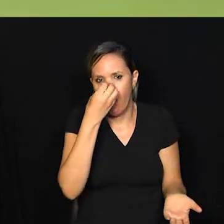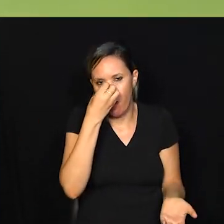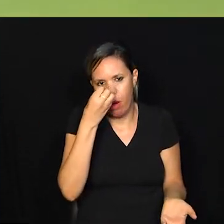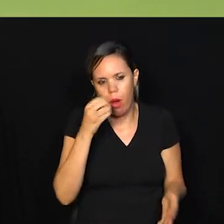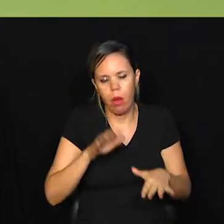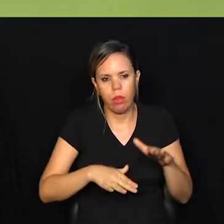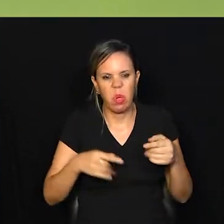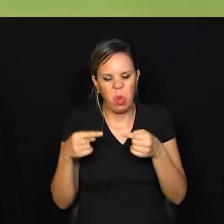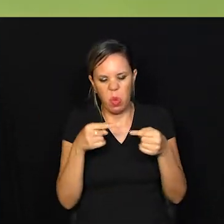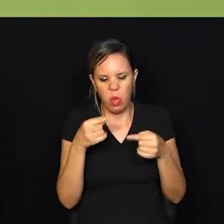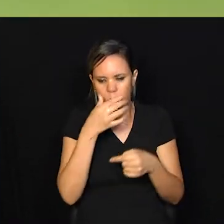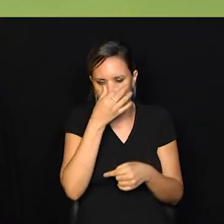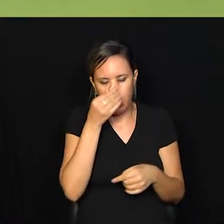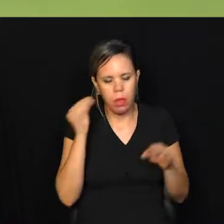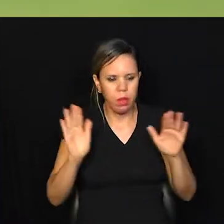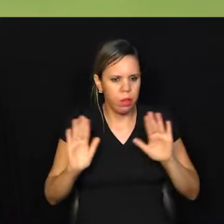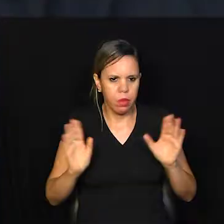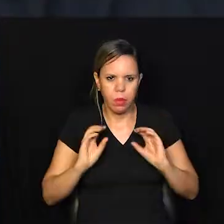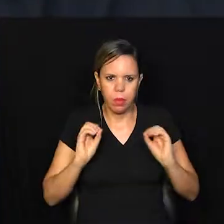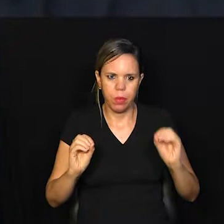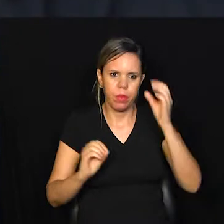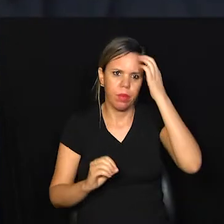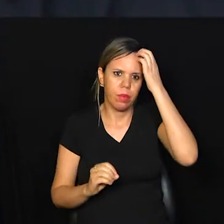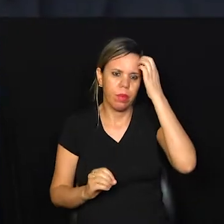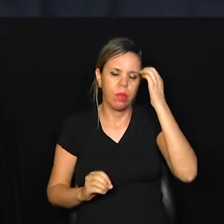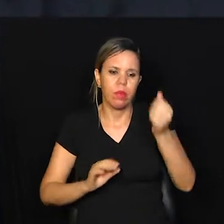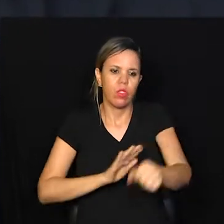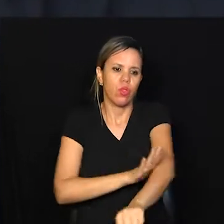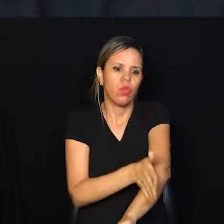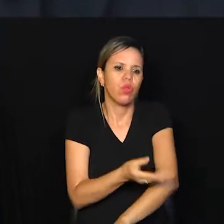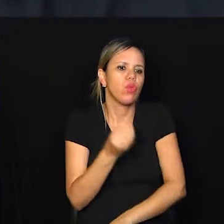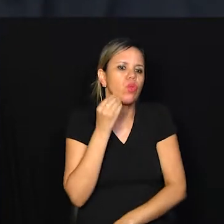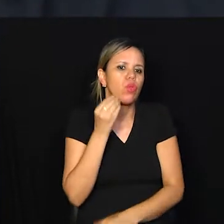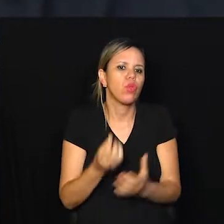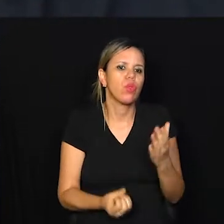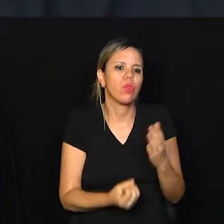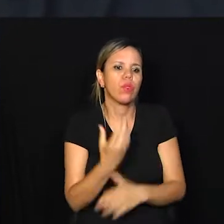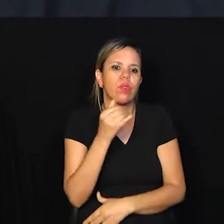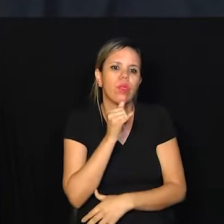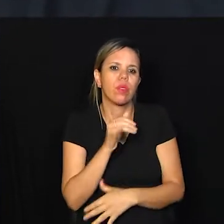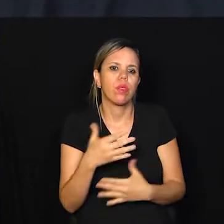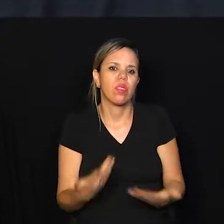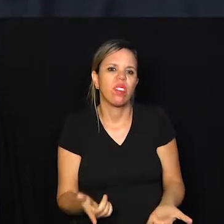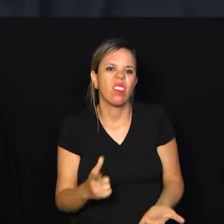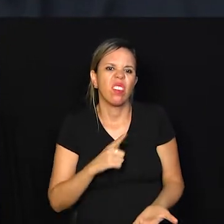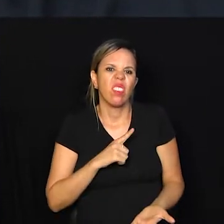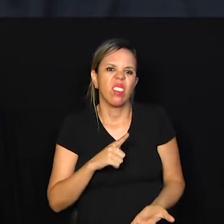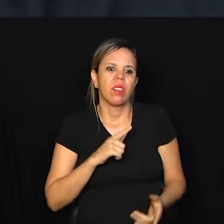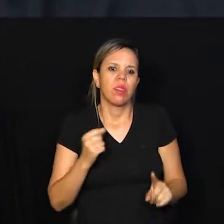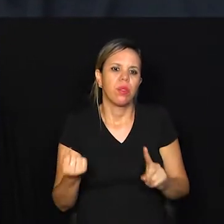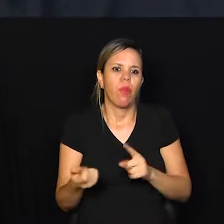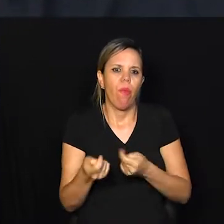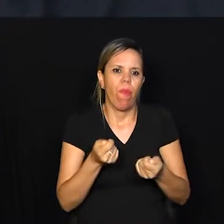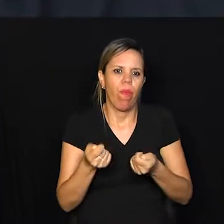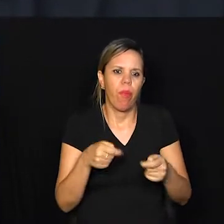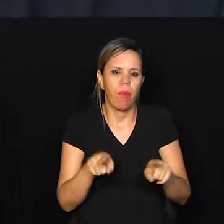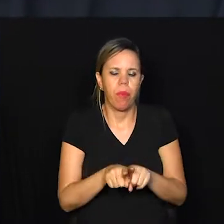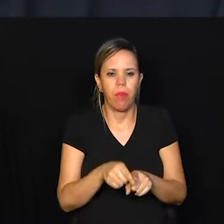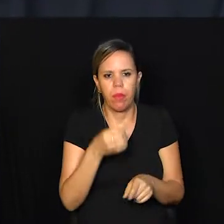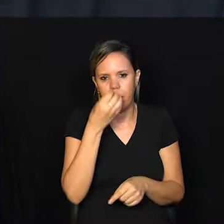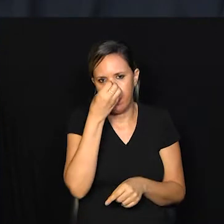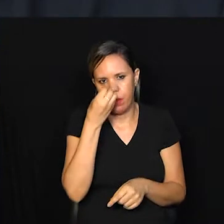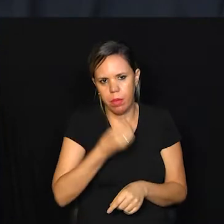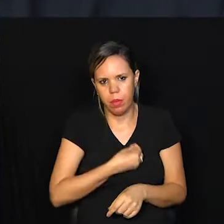vista competitivo? Nenhuma, zero. O racismo está nas oportunidades, né? E aí tem a questão socioeconômica também. A gente